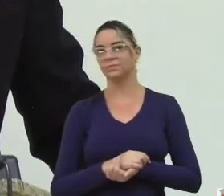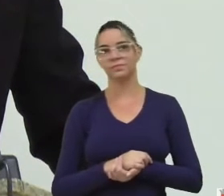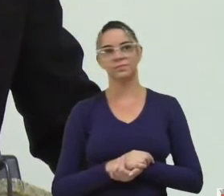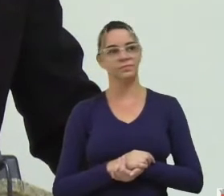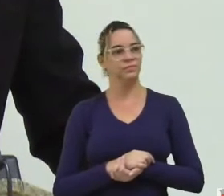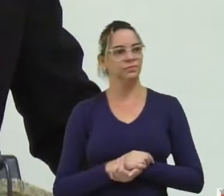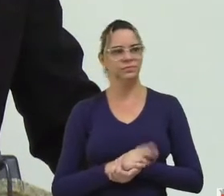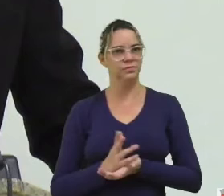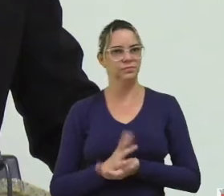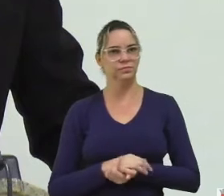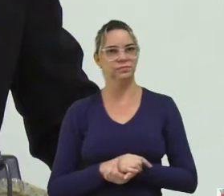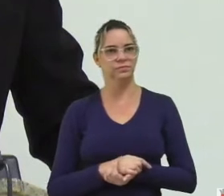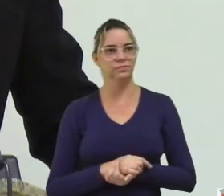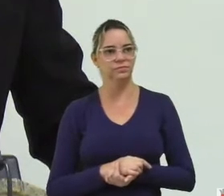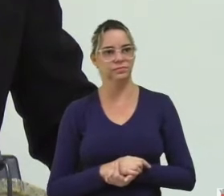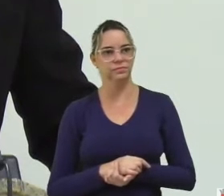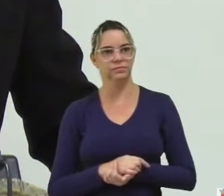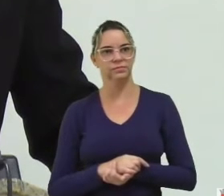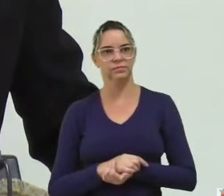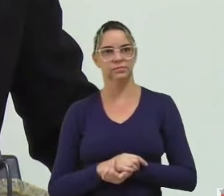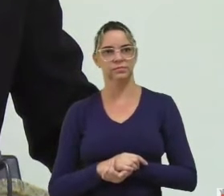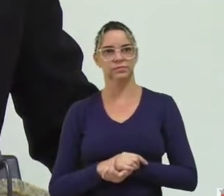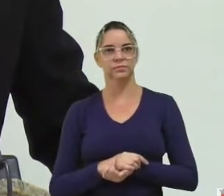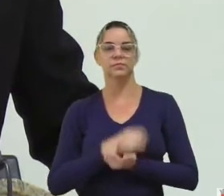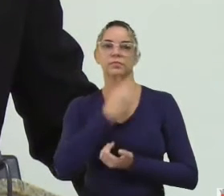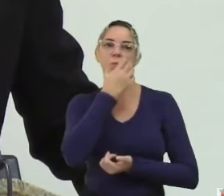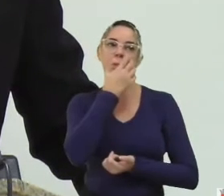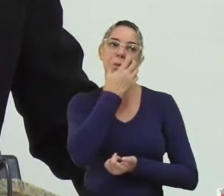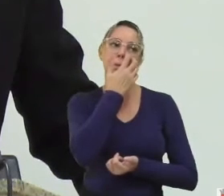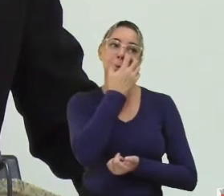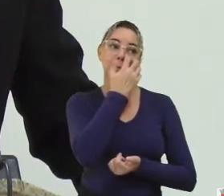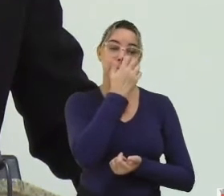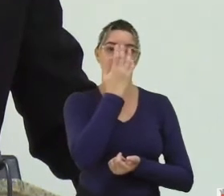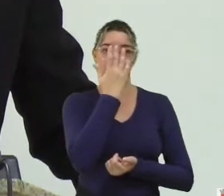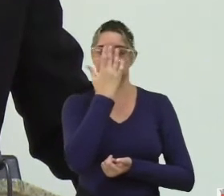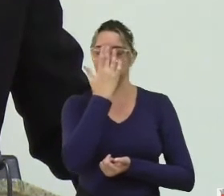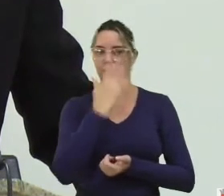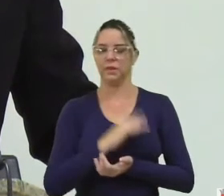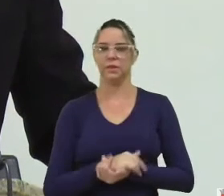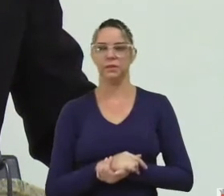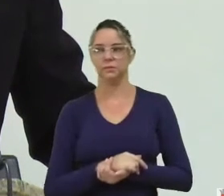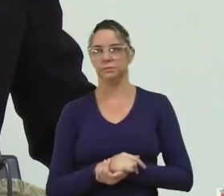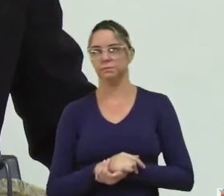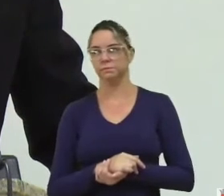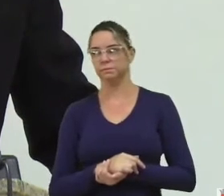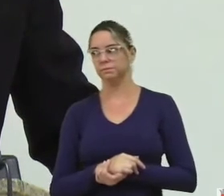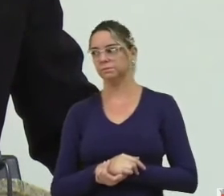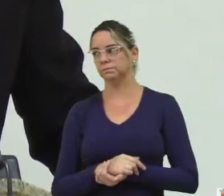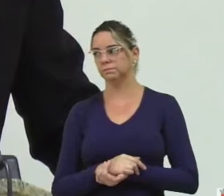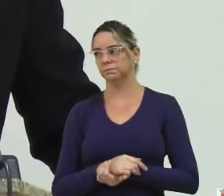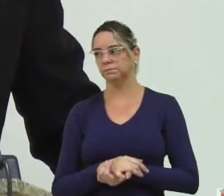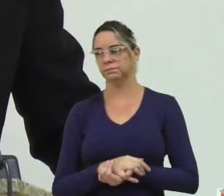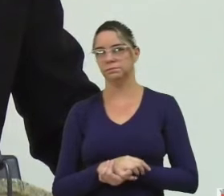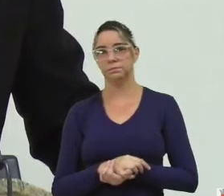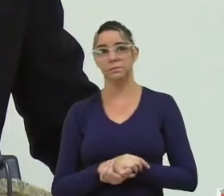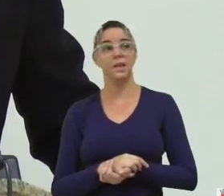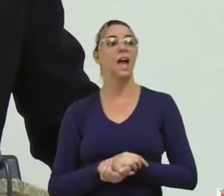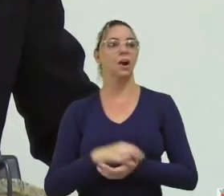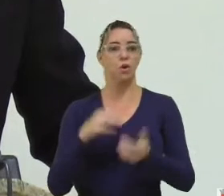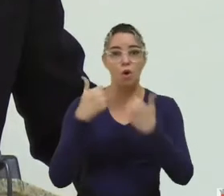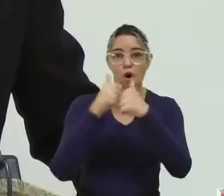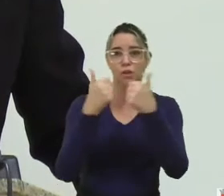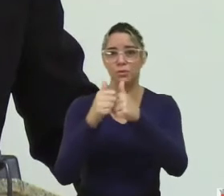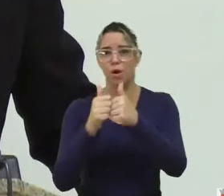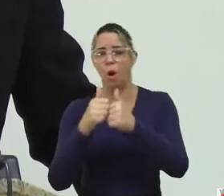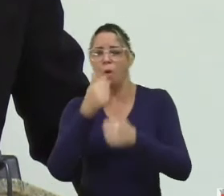gente subir. A gente não está sem condição nem de subir no ônibus que deram aqui para a linha de Ronaldo. Porque o ônibus veio lotado, cheio,